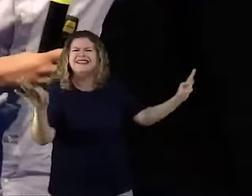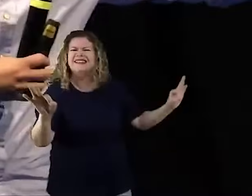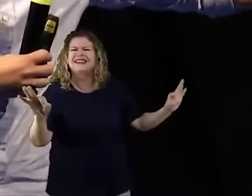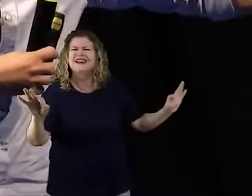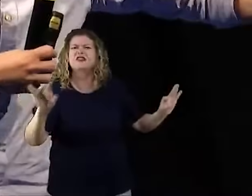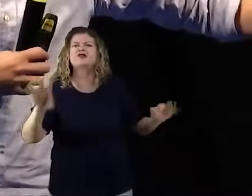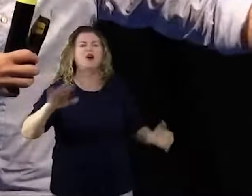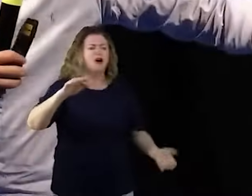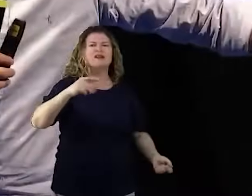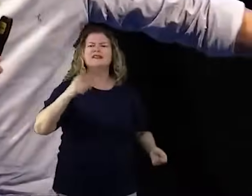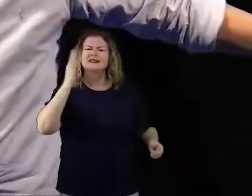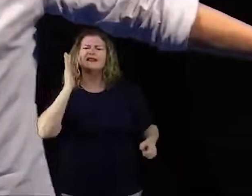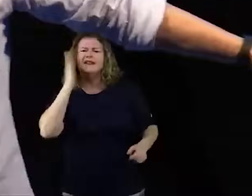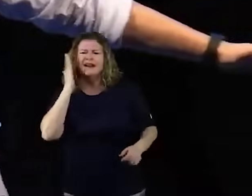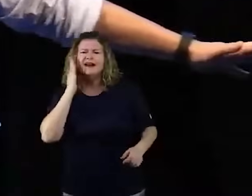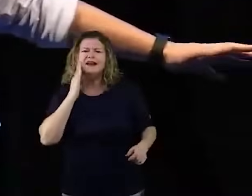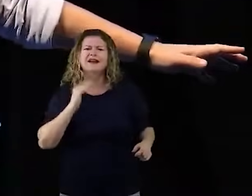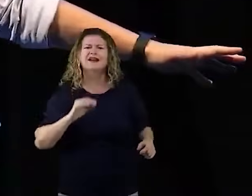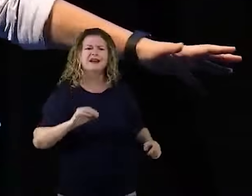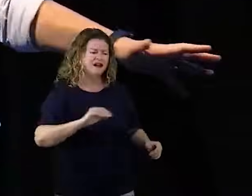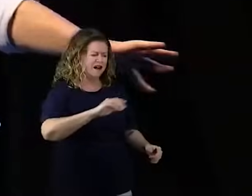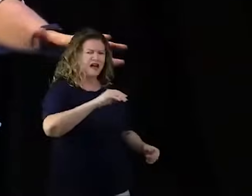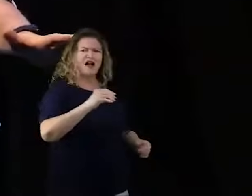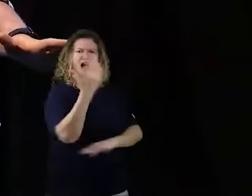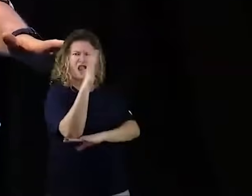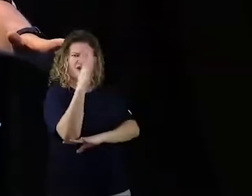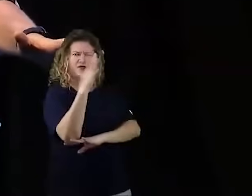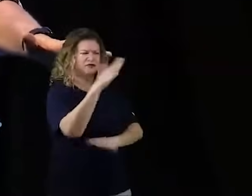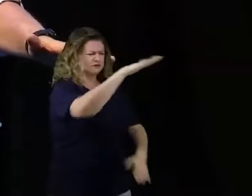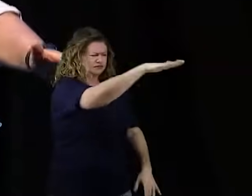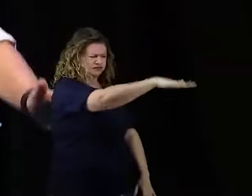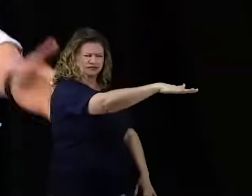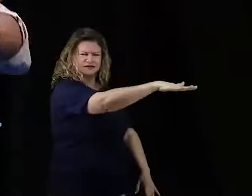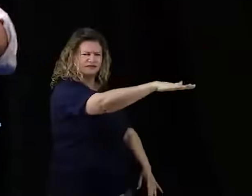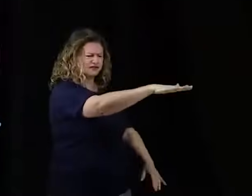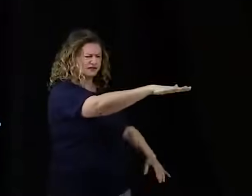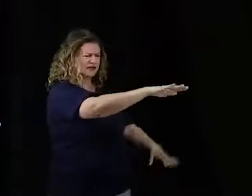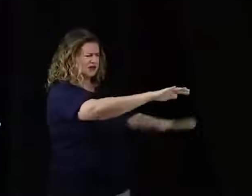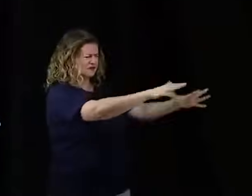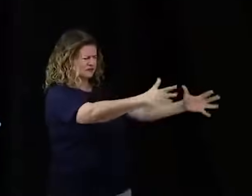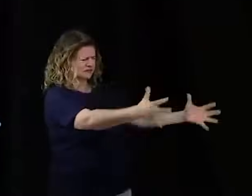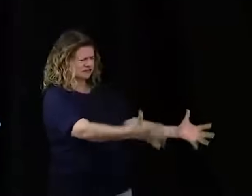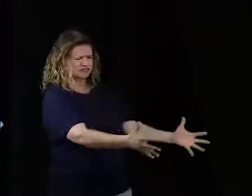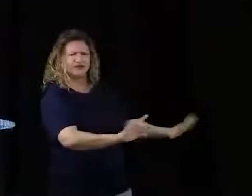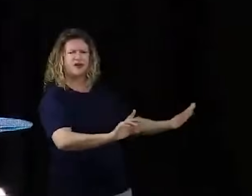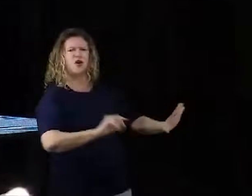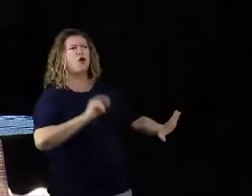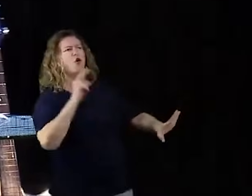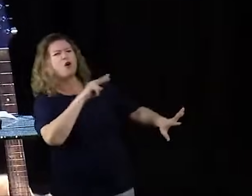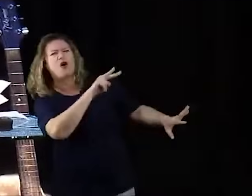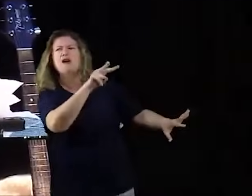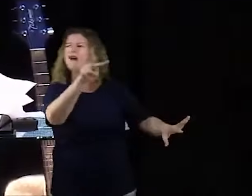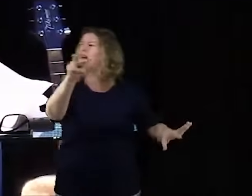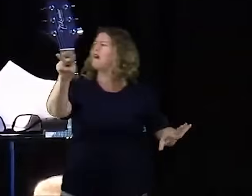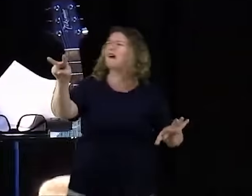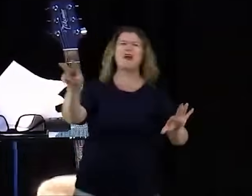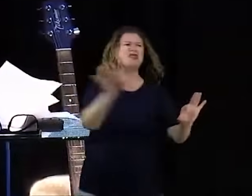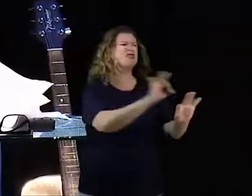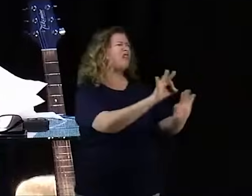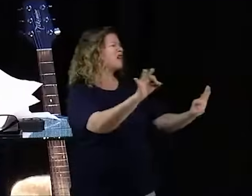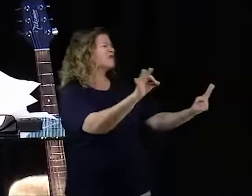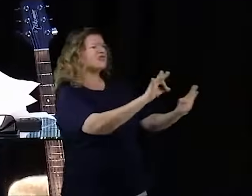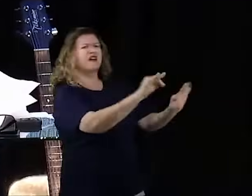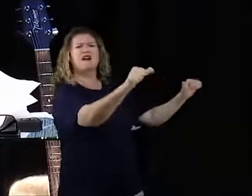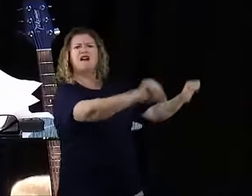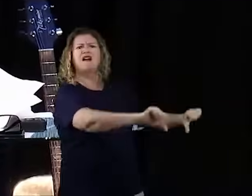bem baixinhas o resto é areia você entra em Israel prosperidade aí você